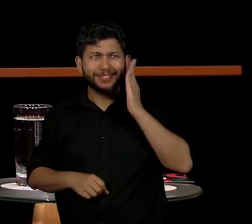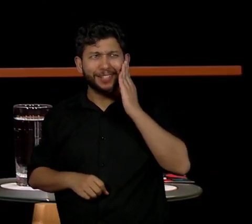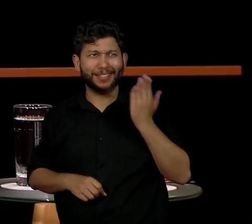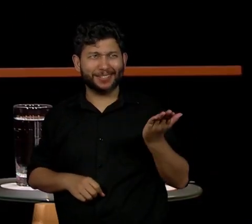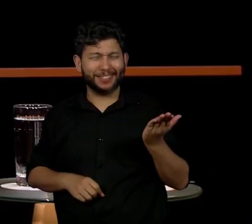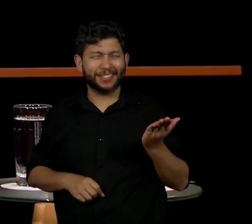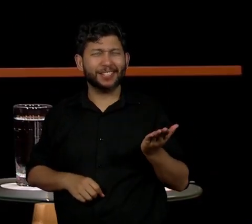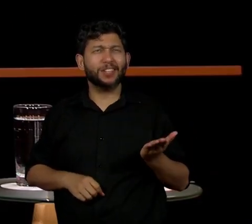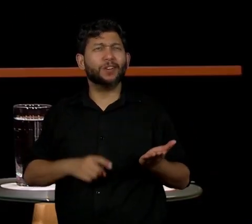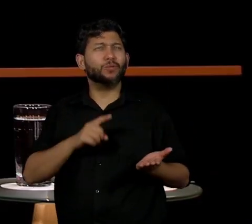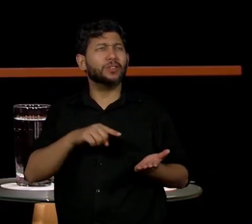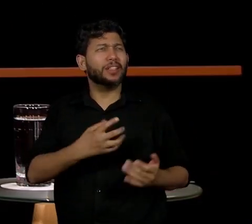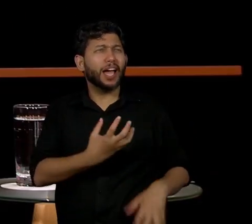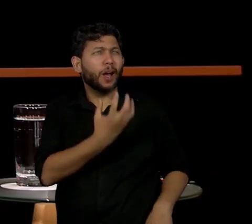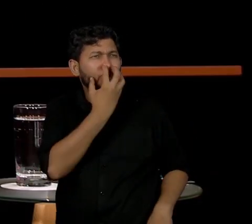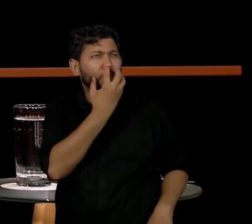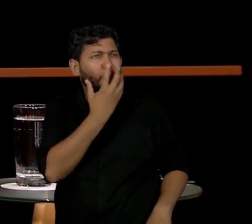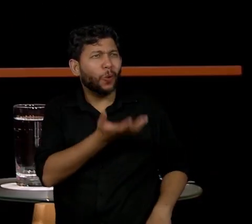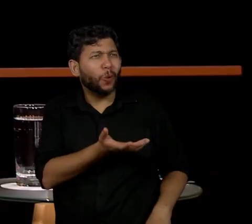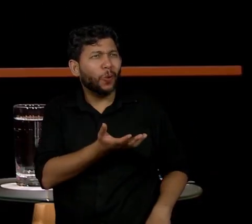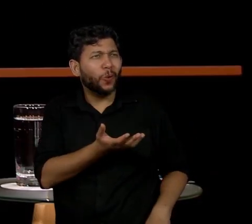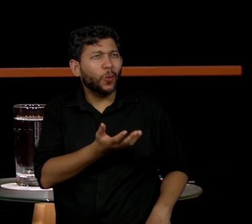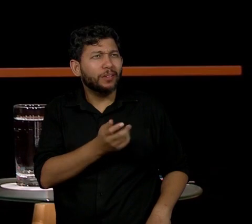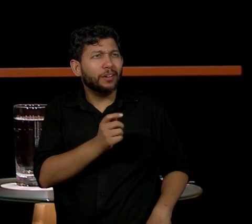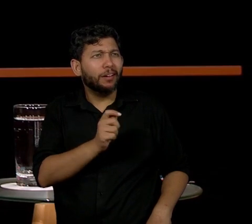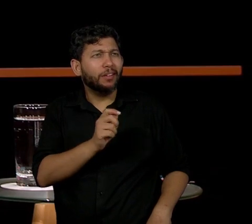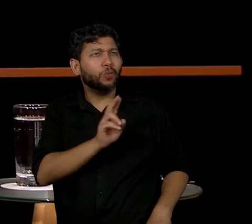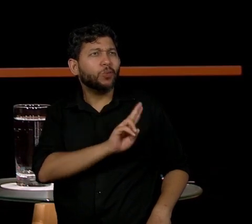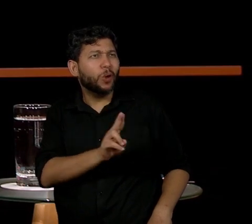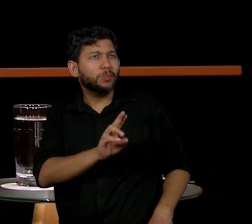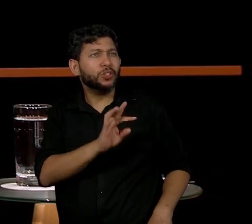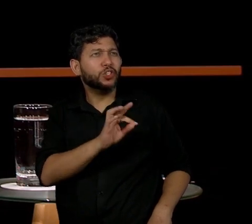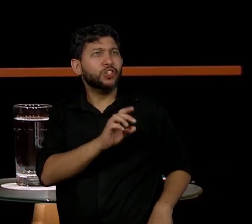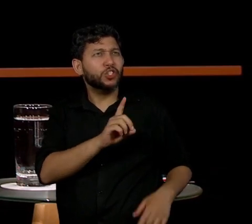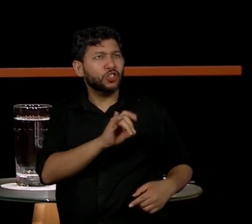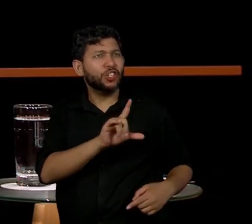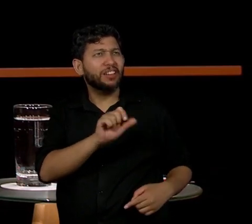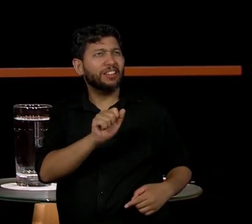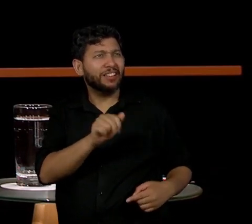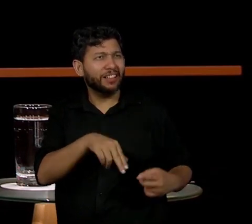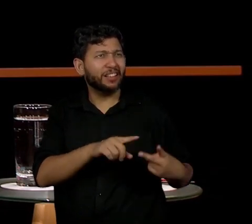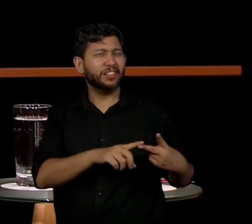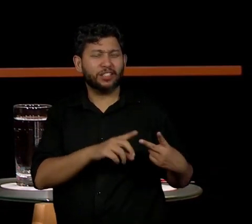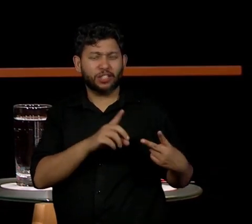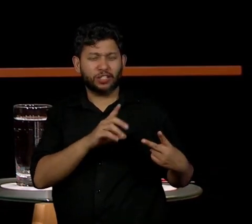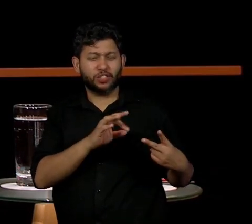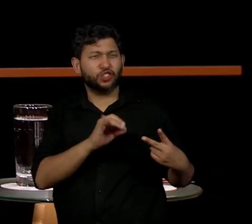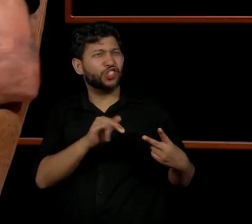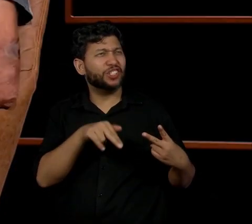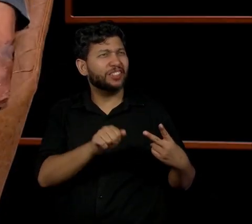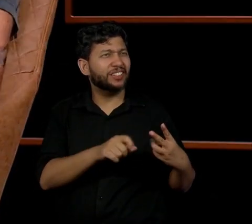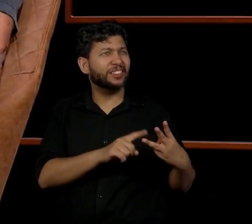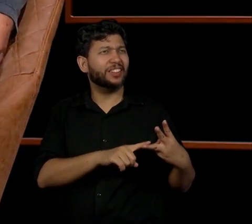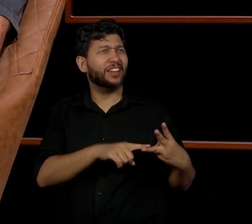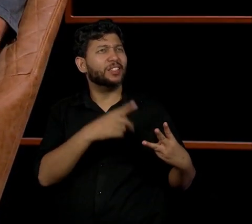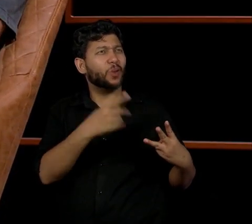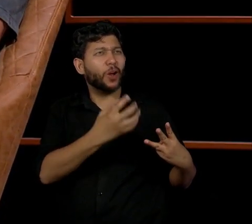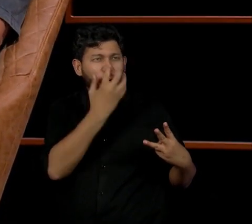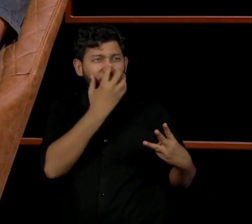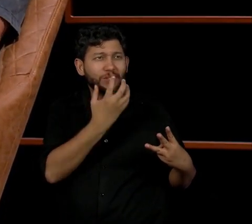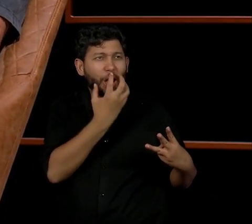você teve um cachorro, tem um cachorro chamado Dylan, outro chamado Tina e outro chamado Elvis, não é isso? O